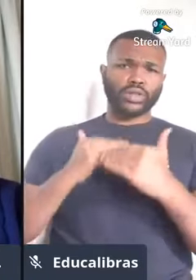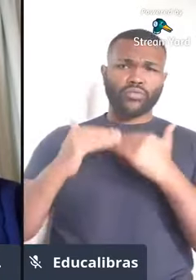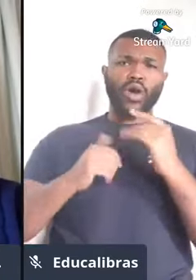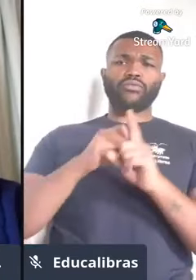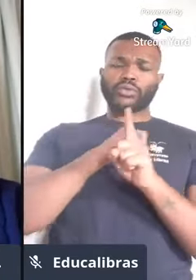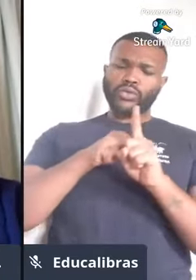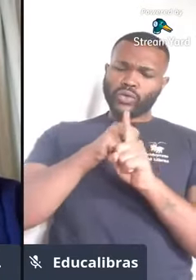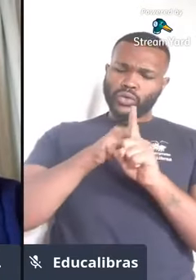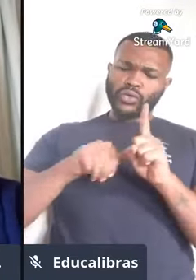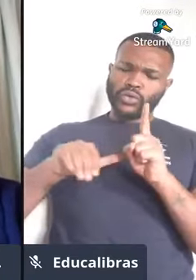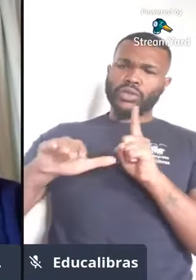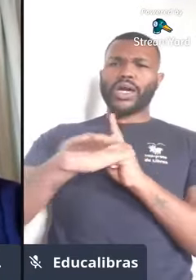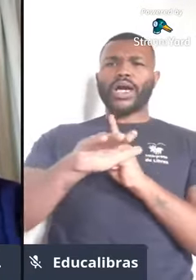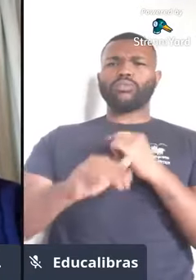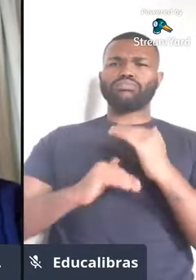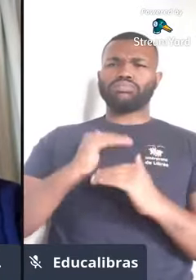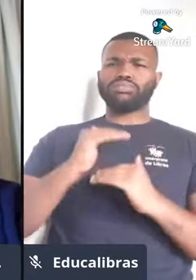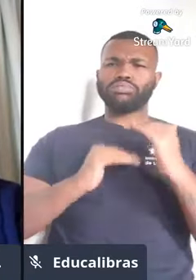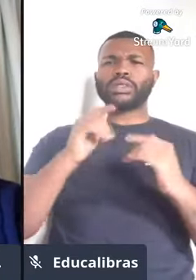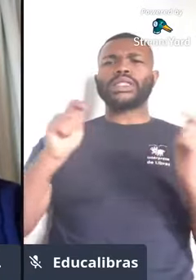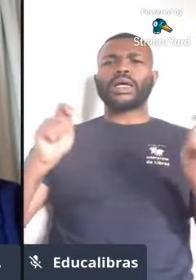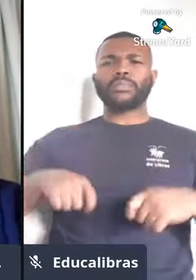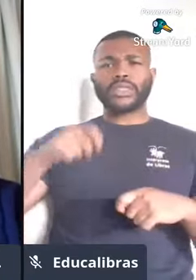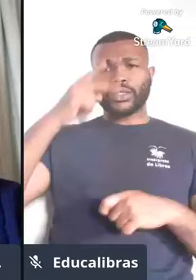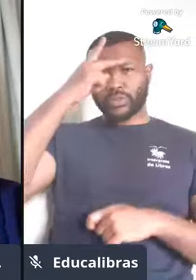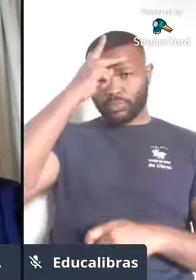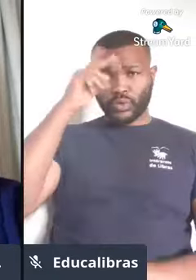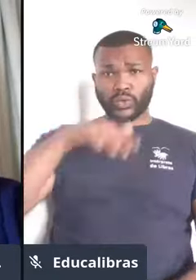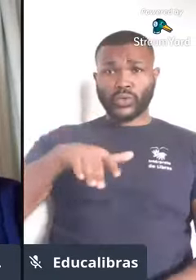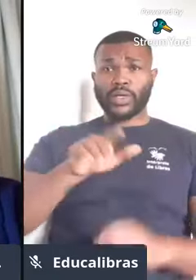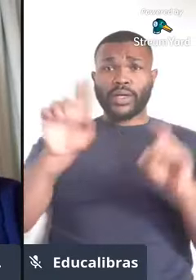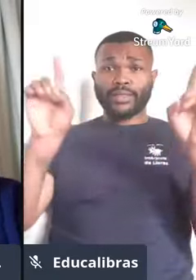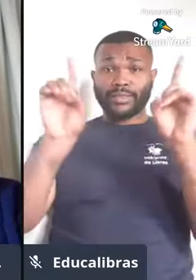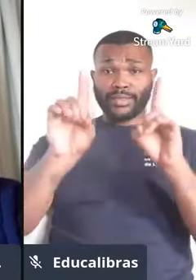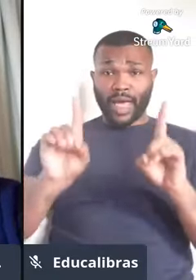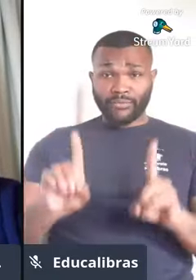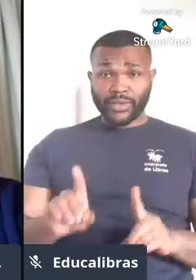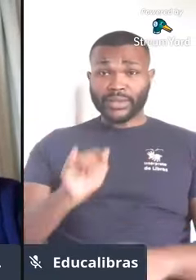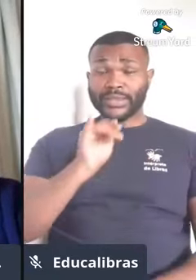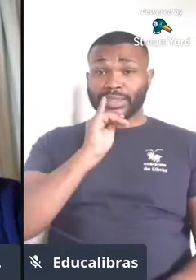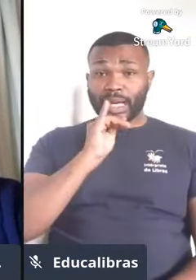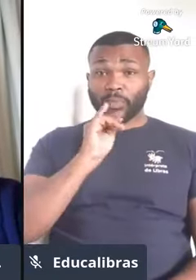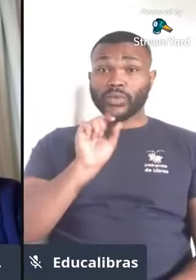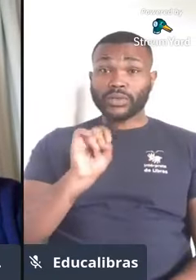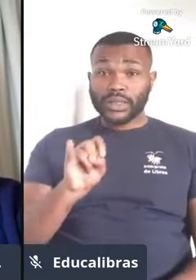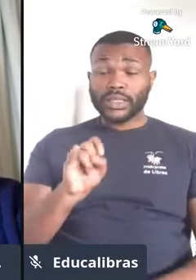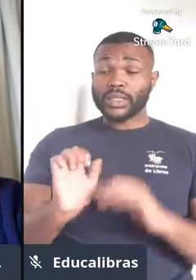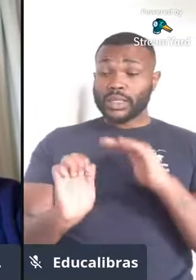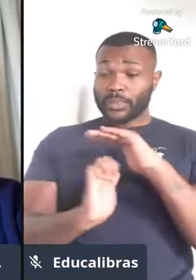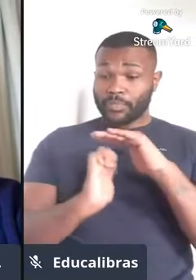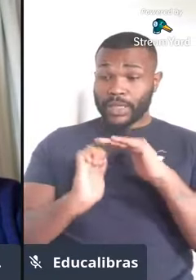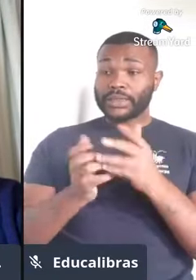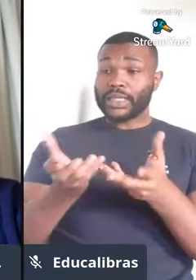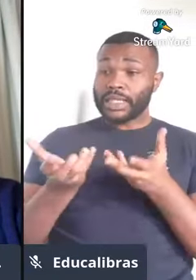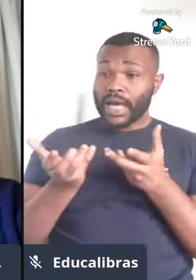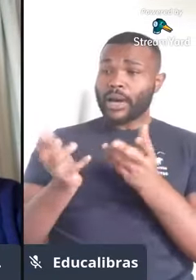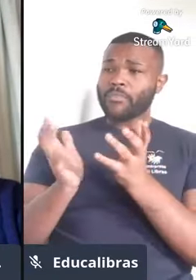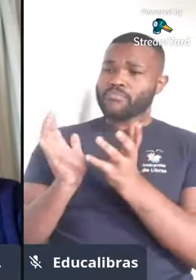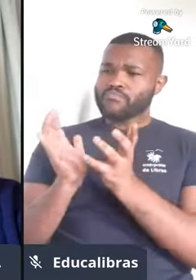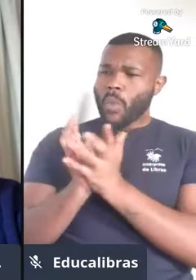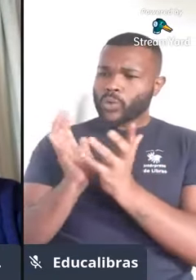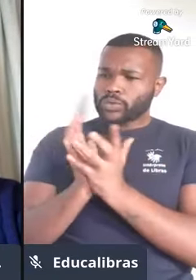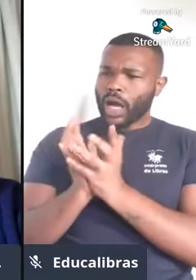né, desenvolvimento das capacidades da pessoa com deficiência. Então, se a empresa quiser montar uma equipe de atletas com